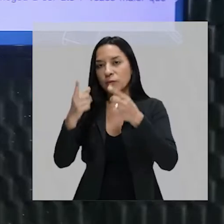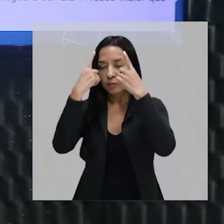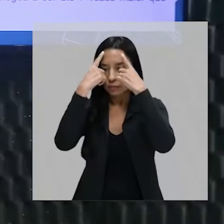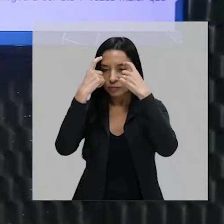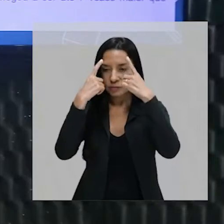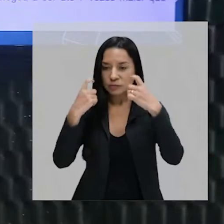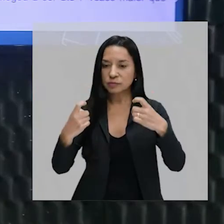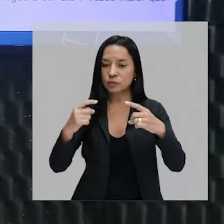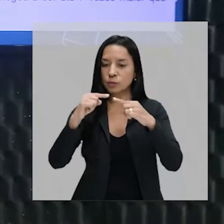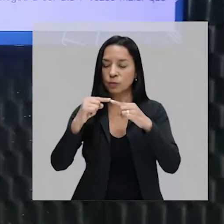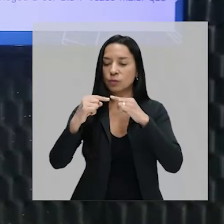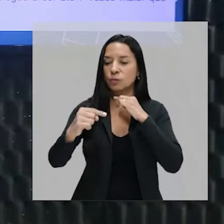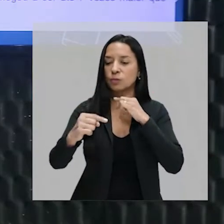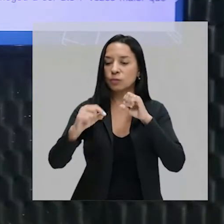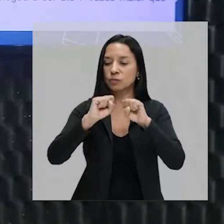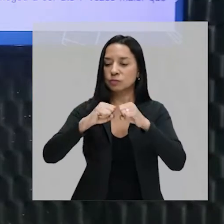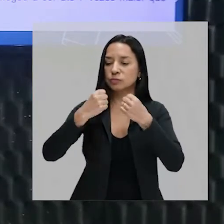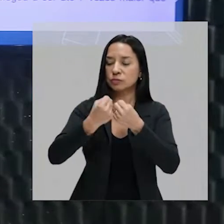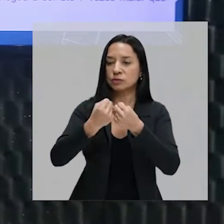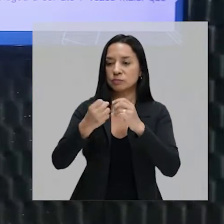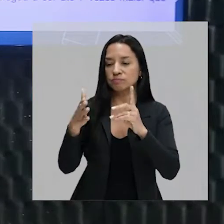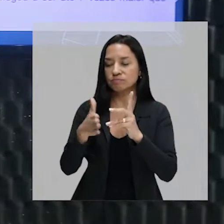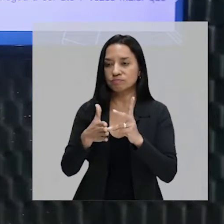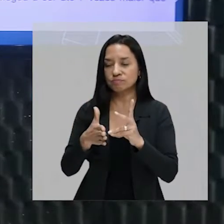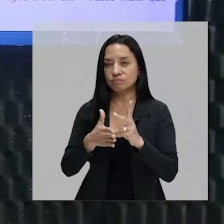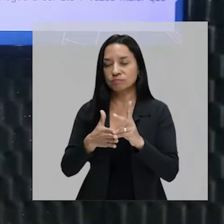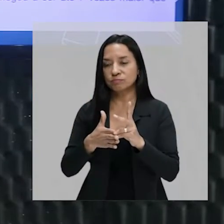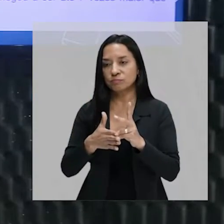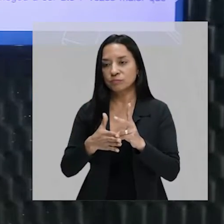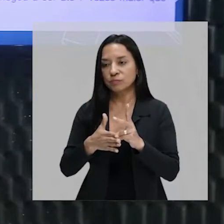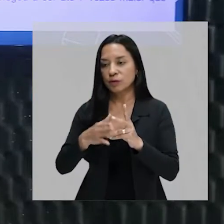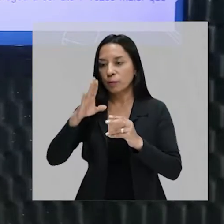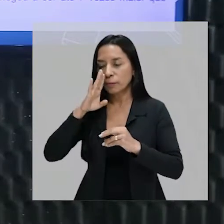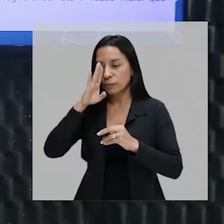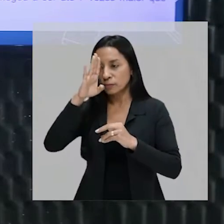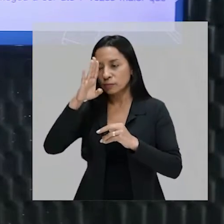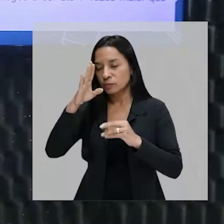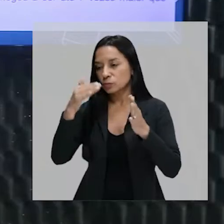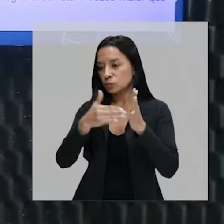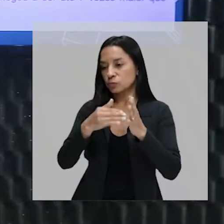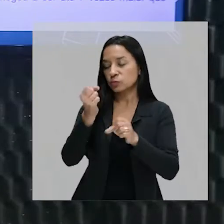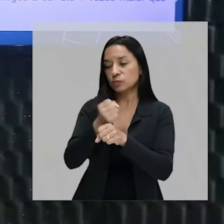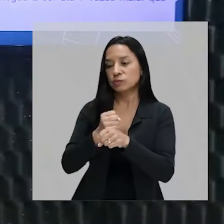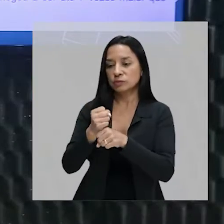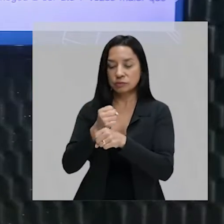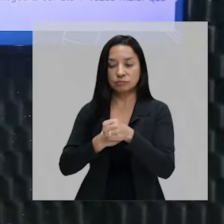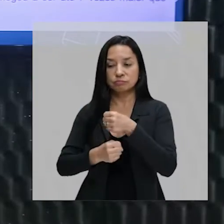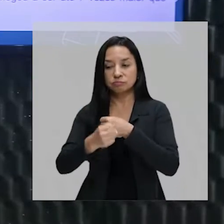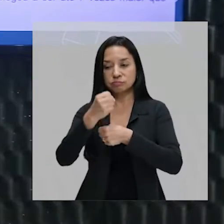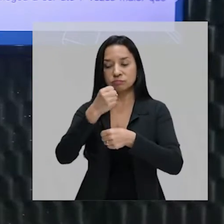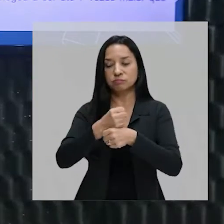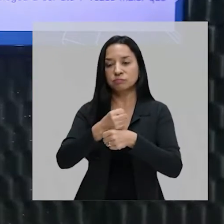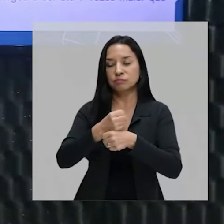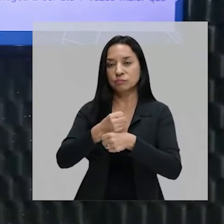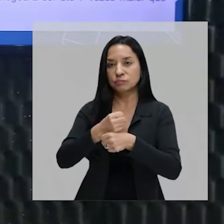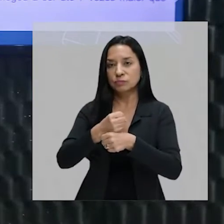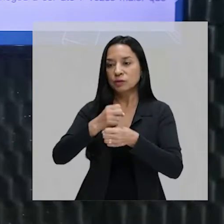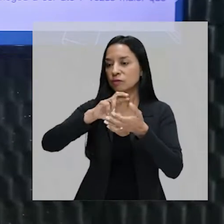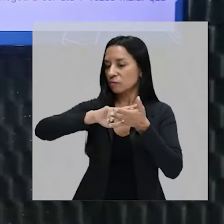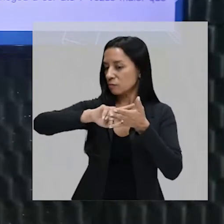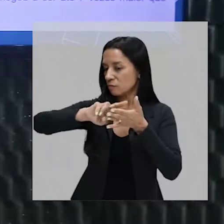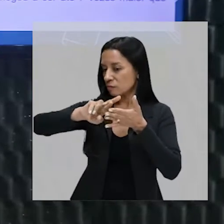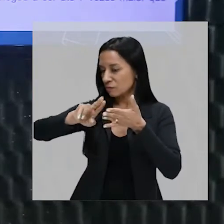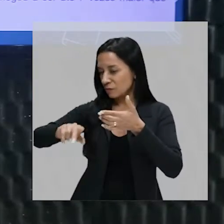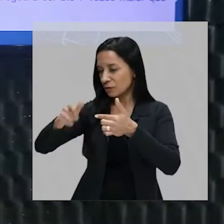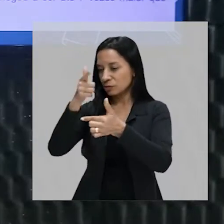contra essas sociedades indígenas e principalmente nos últimos anos vários casos de violência